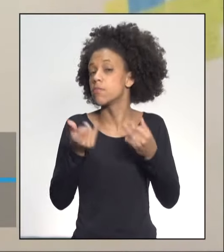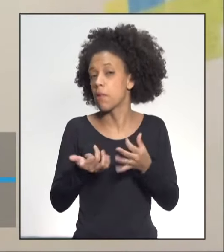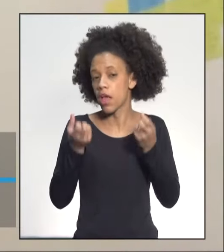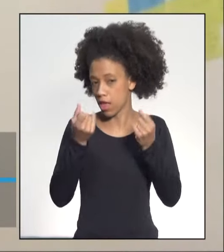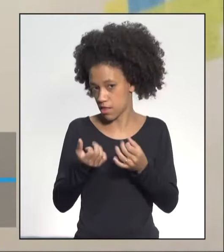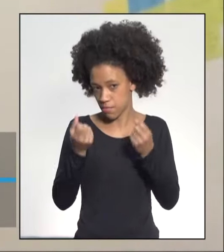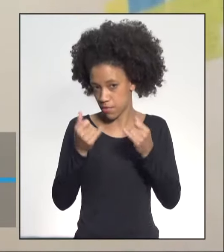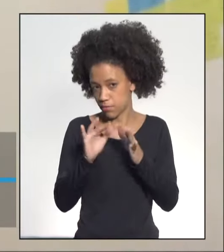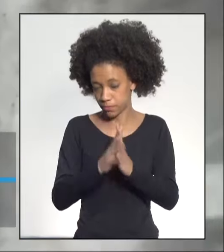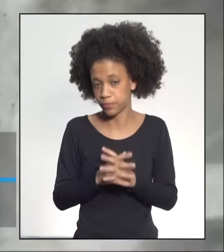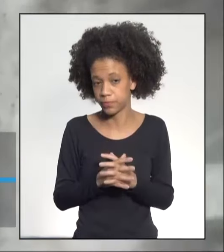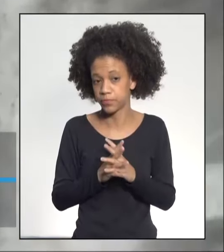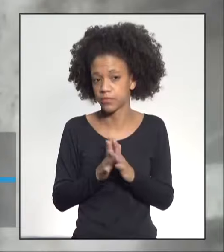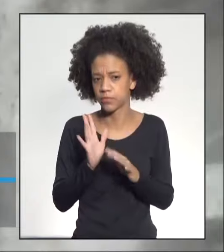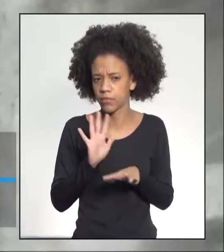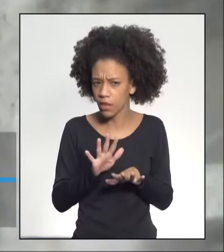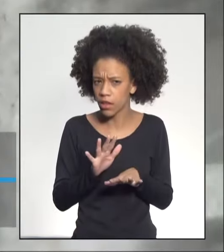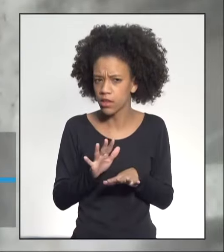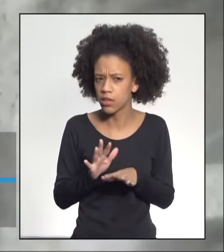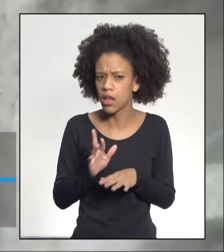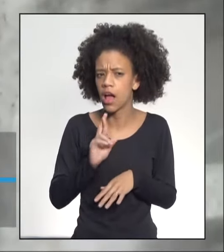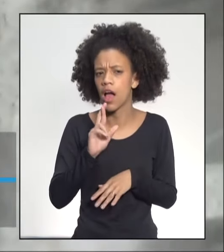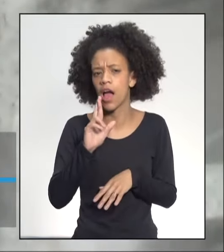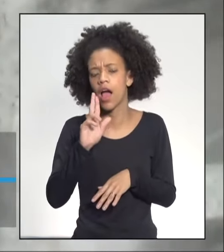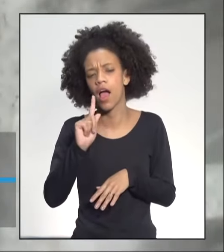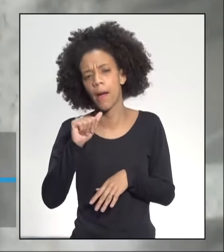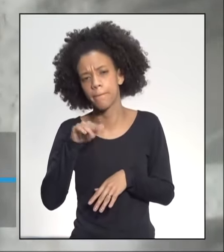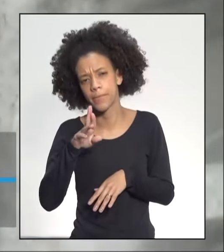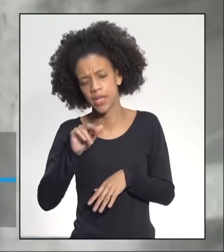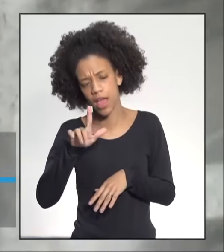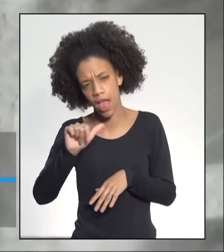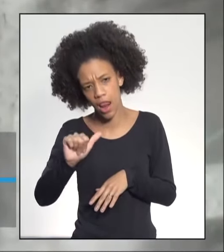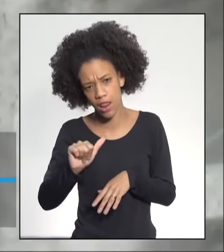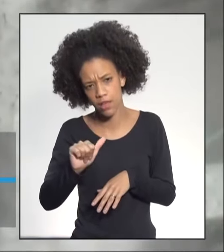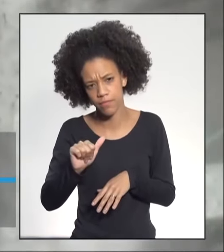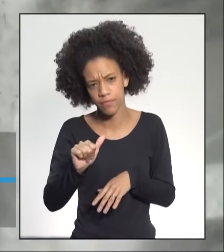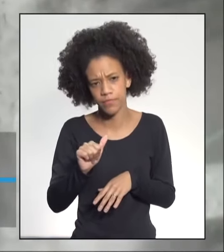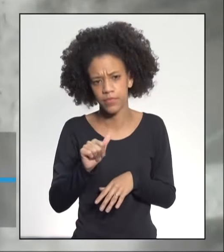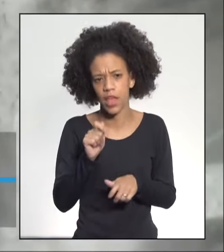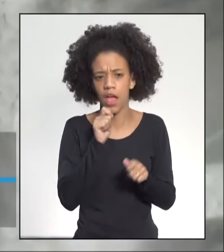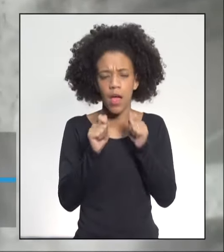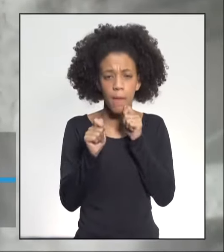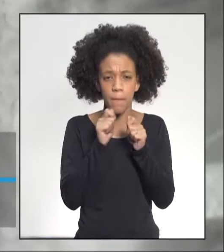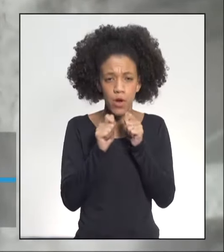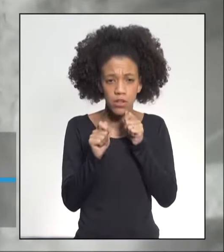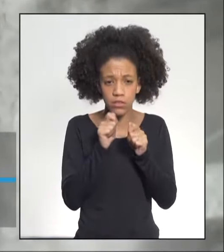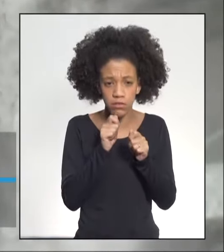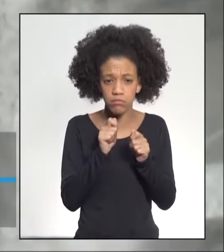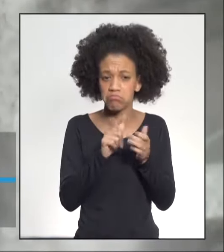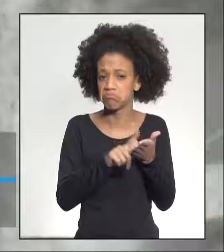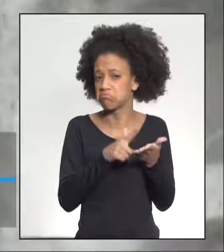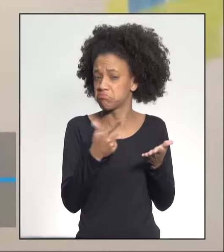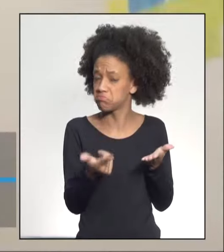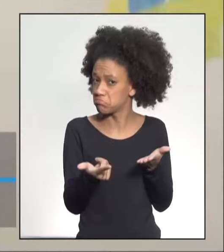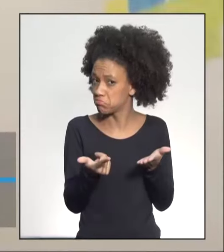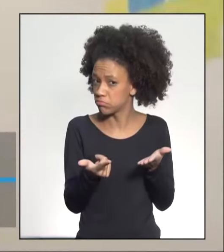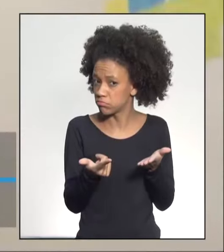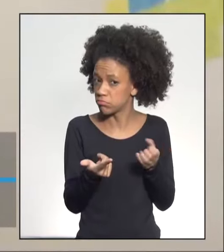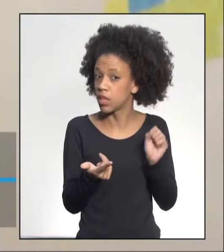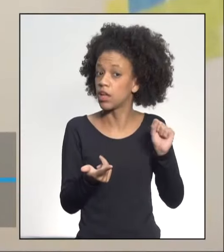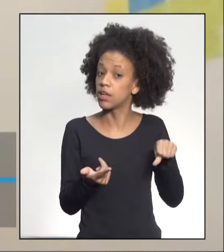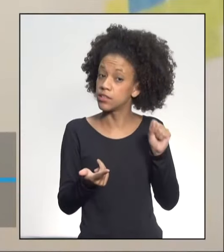falar também? Mas, olha, já veio aqui, ó. A Gabriela Lins falou reportagem em jornais. Sim,